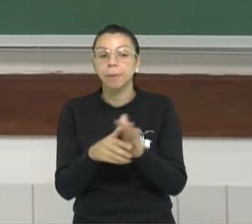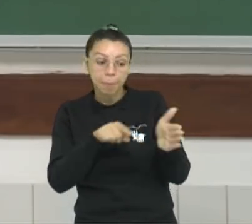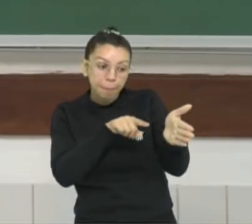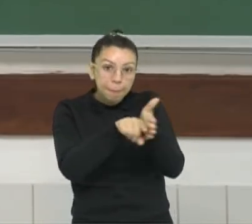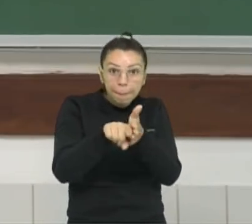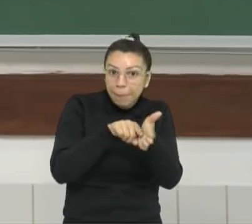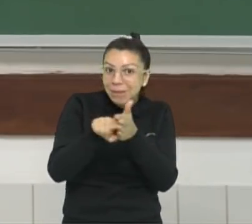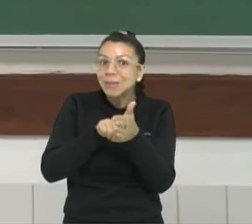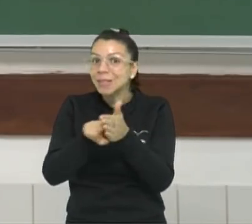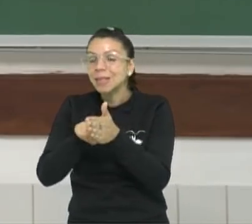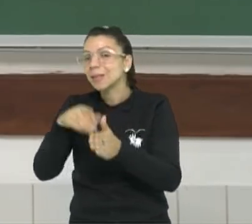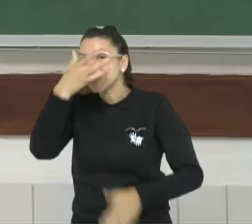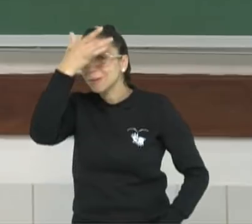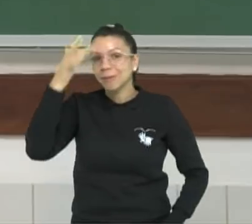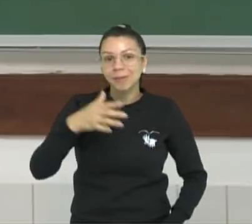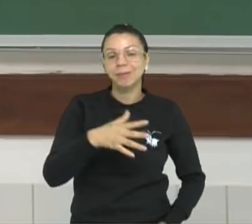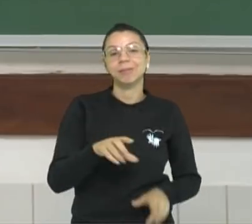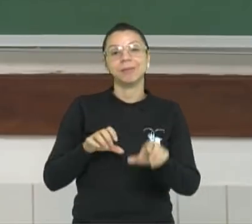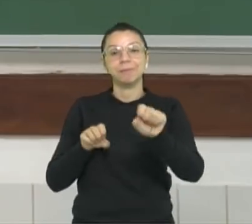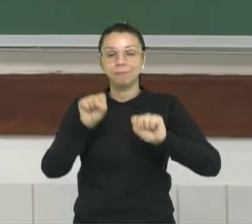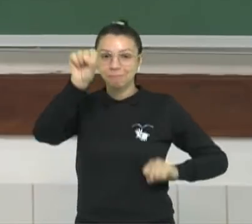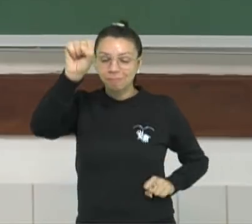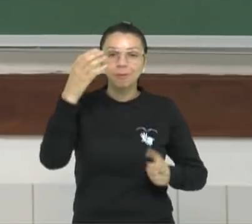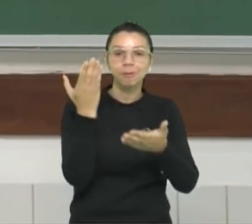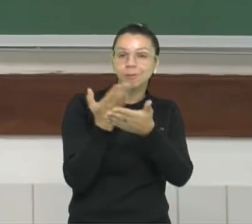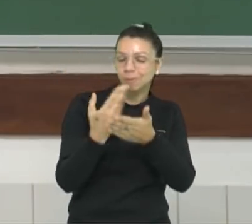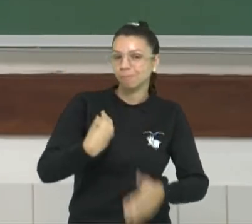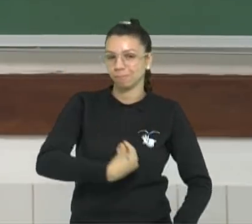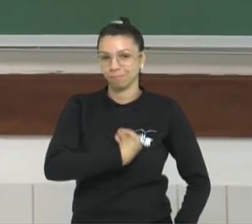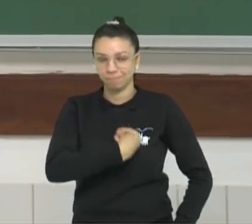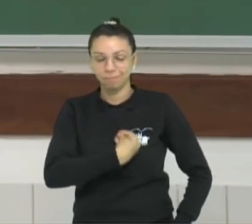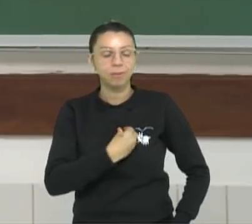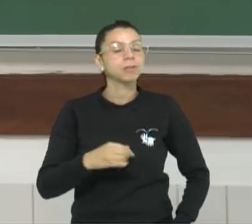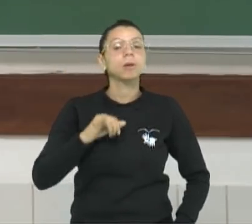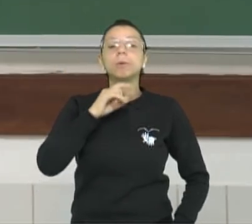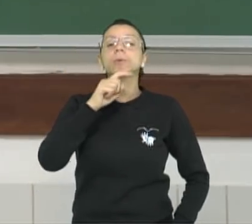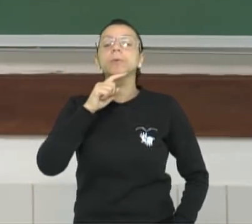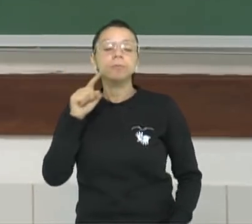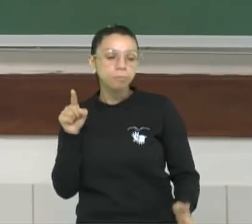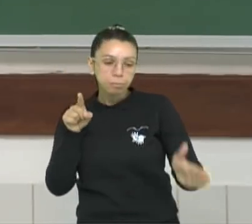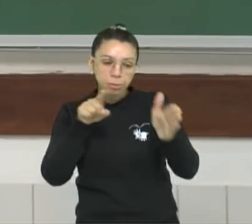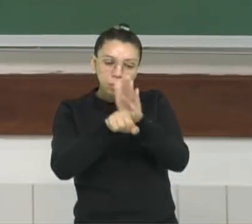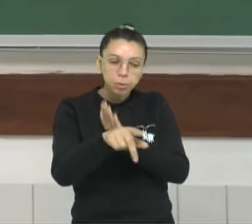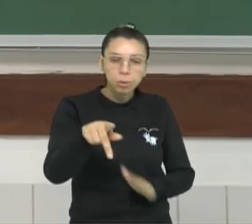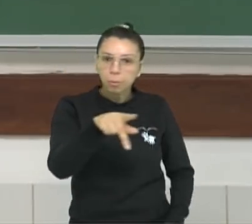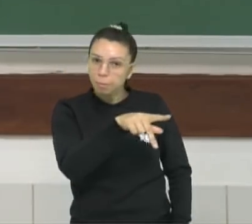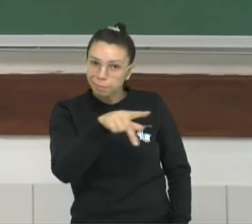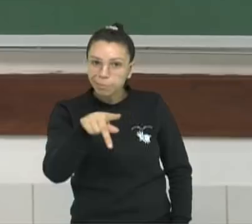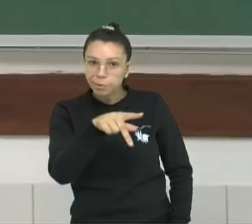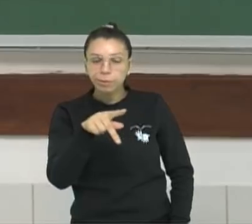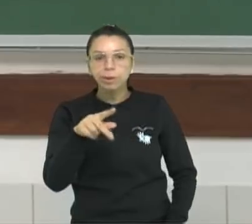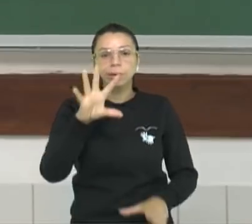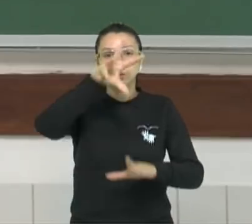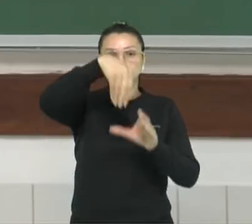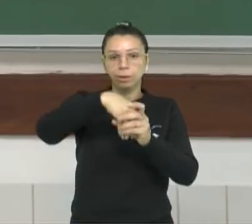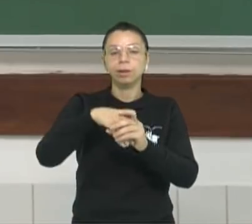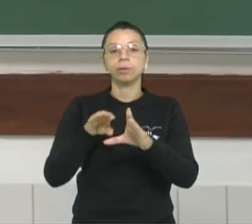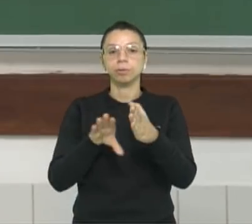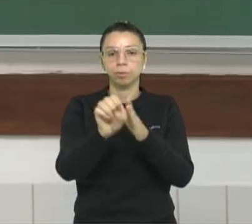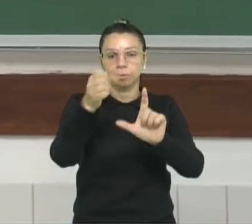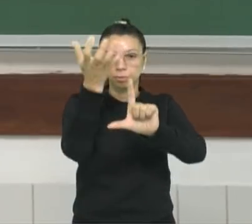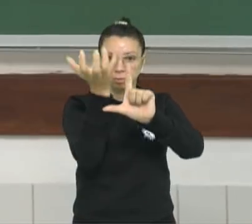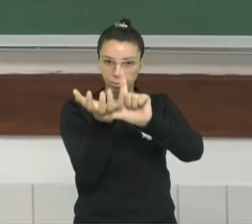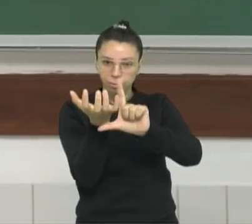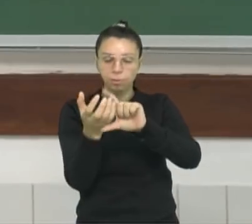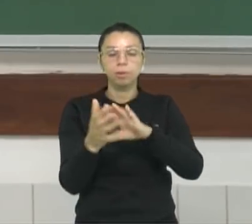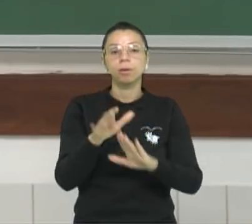pesquisar sobre os personagens, estuda um pouquinho sobre a vida deles. E qualquer dúvida, pergunta lá para a sua teacher no Classroom, ok? E se você está